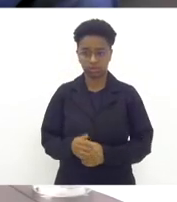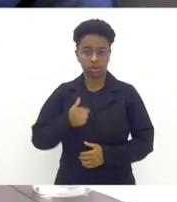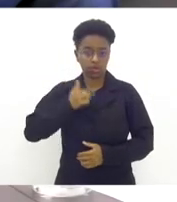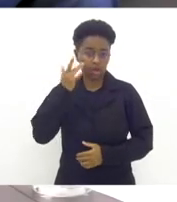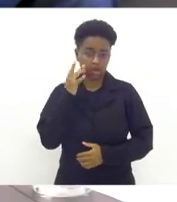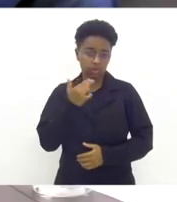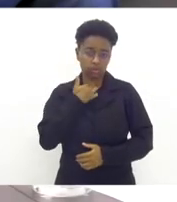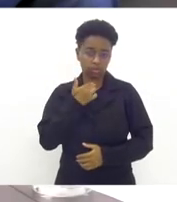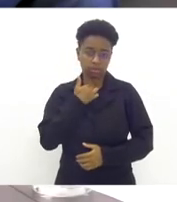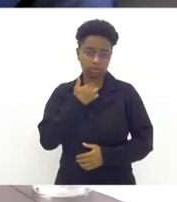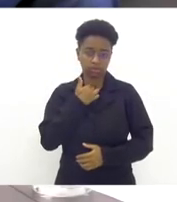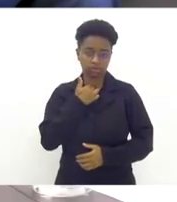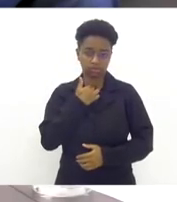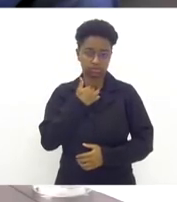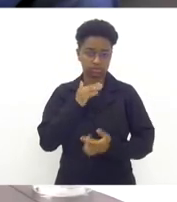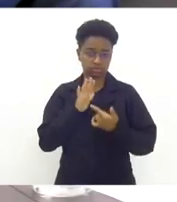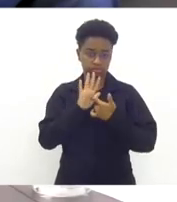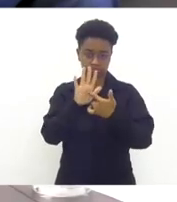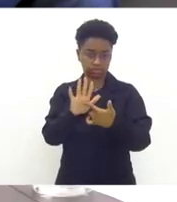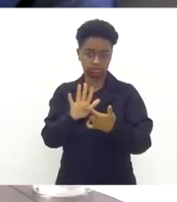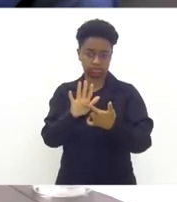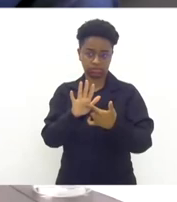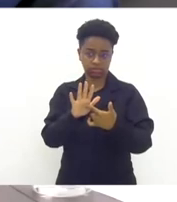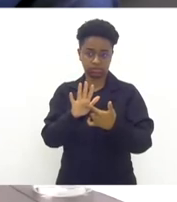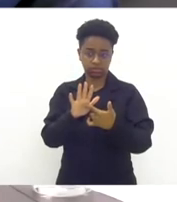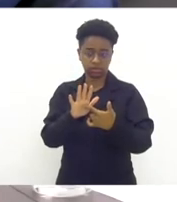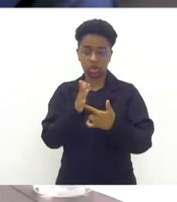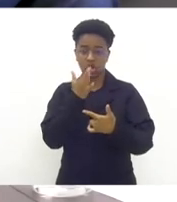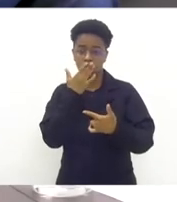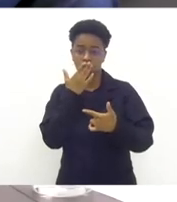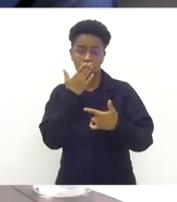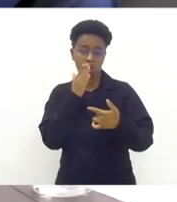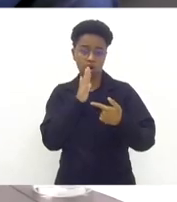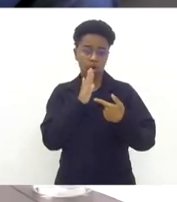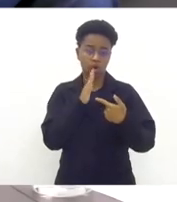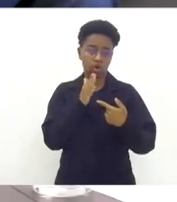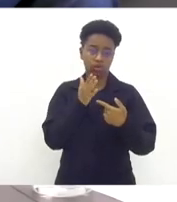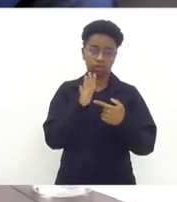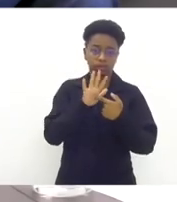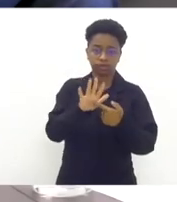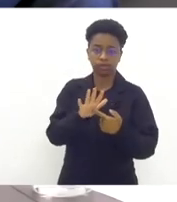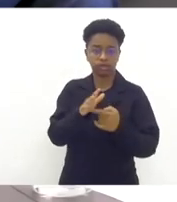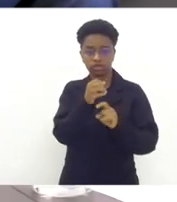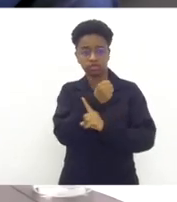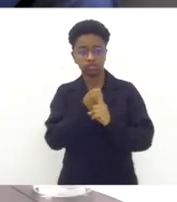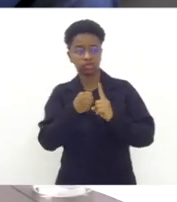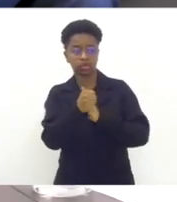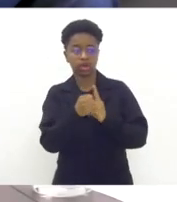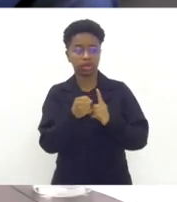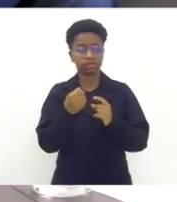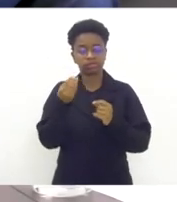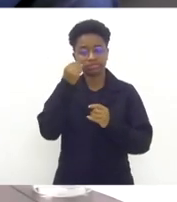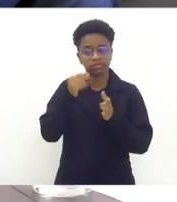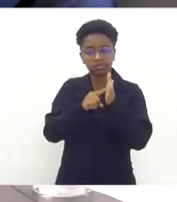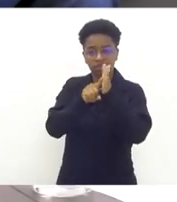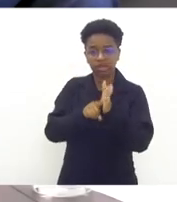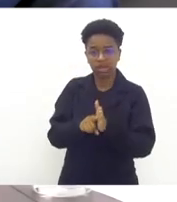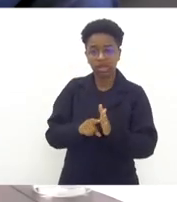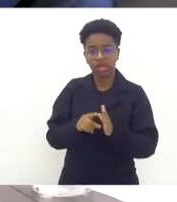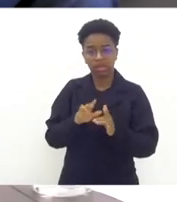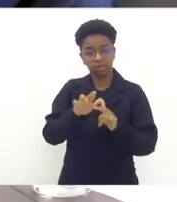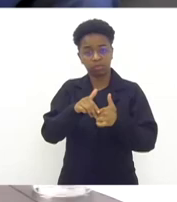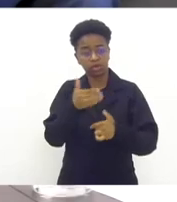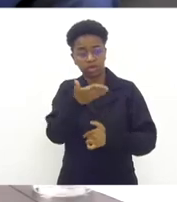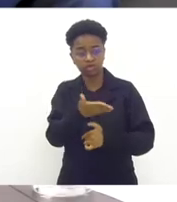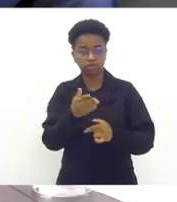eu não posso colocar uma situação de cor, uma situação social para investigar e, a partir daquilo, prender